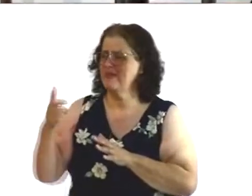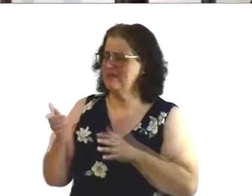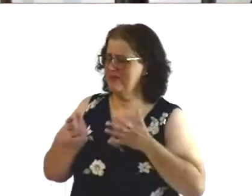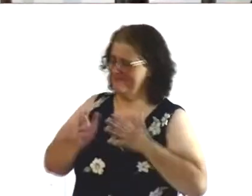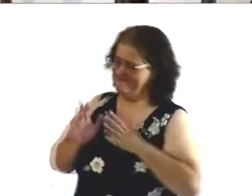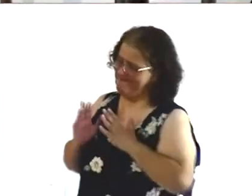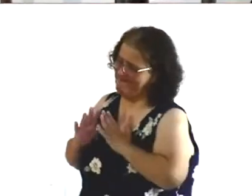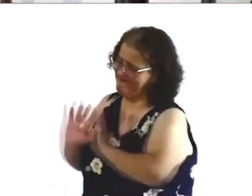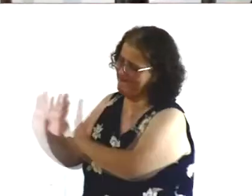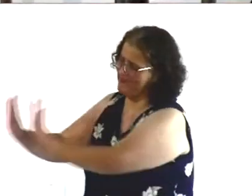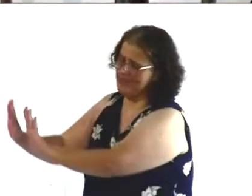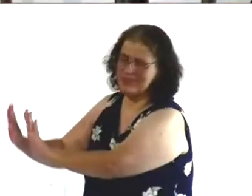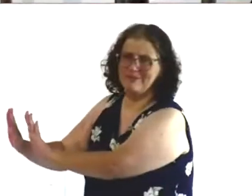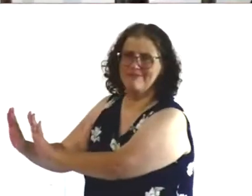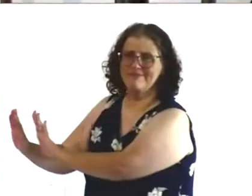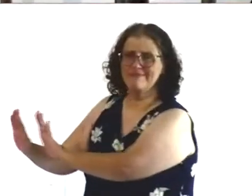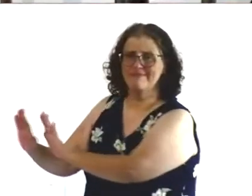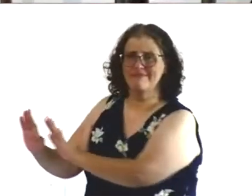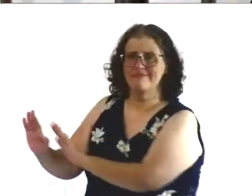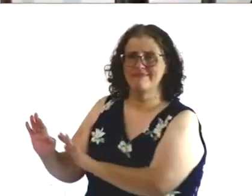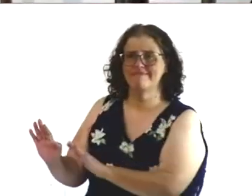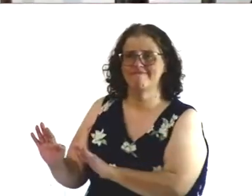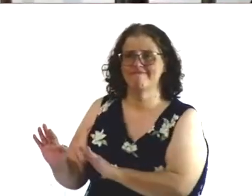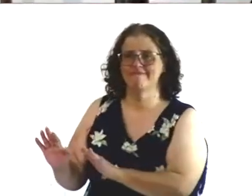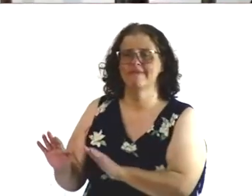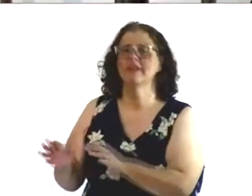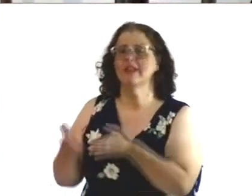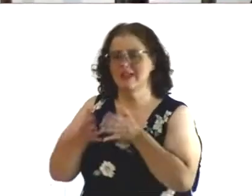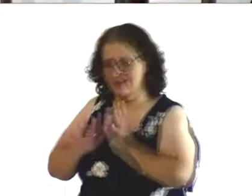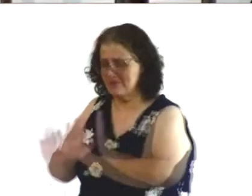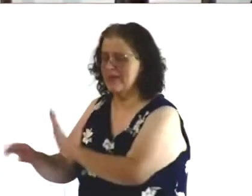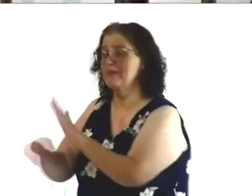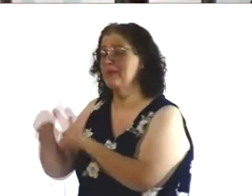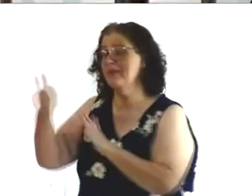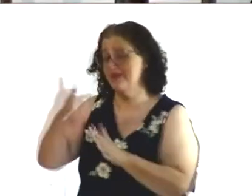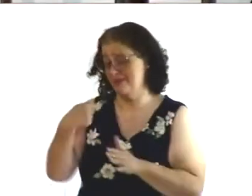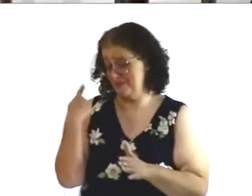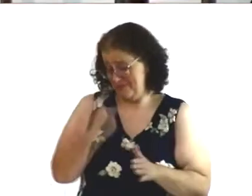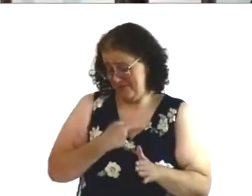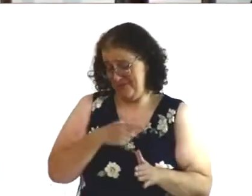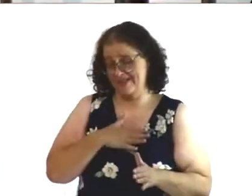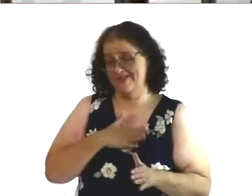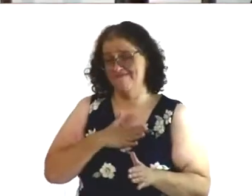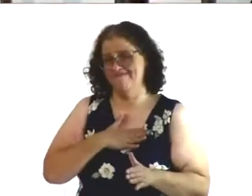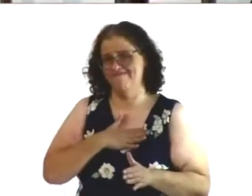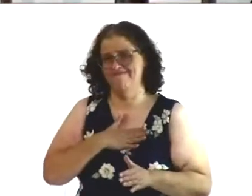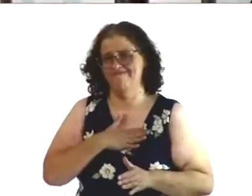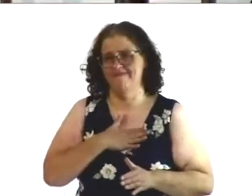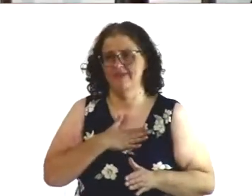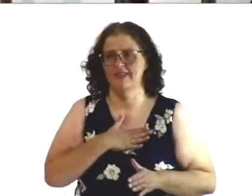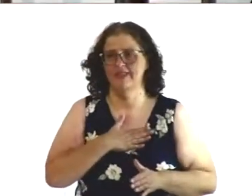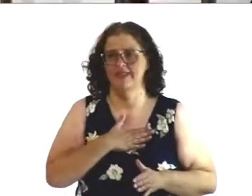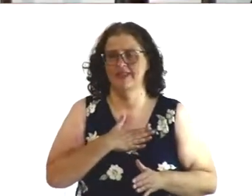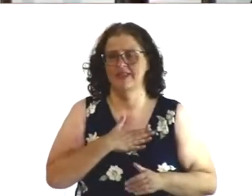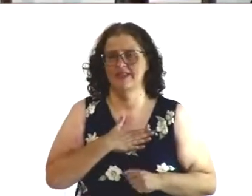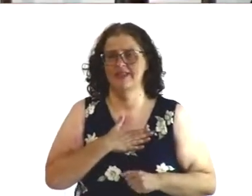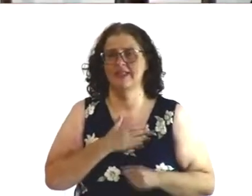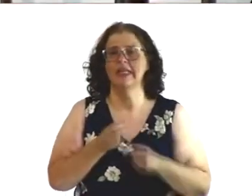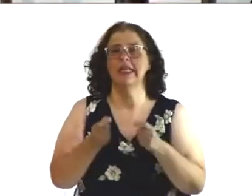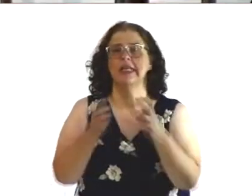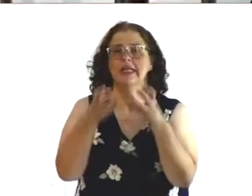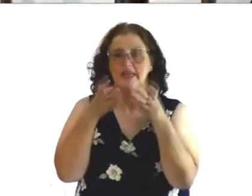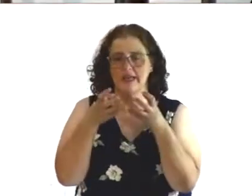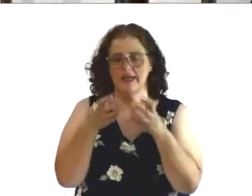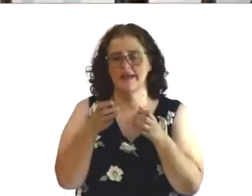grande renúncia? A de nós mesmos. Aliás, é isso que está nas Escrituras. Quem quiser